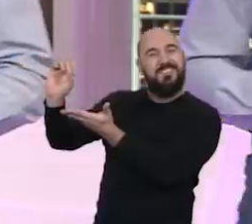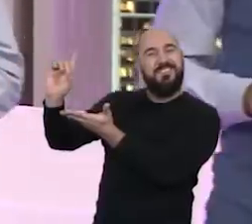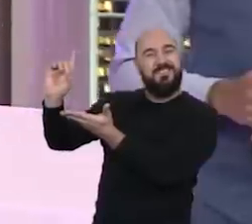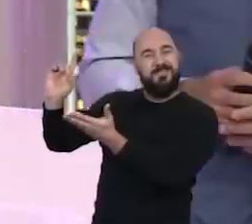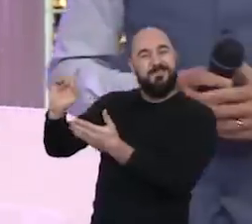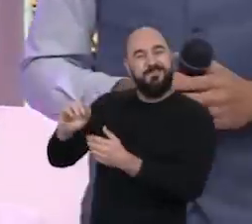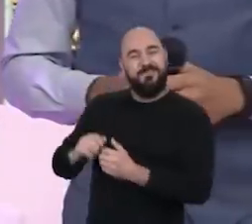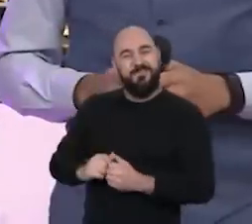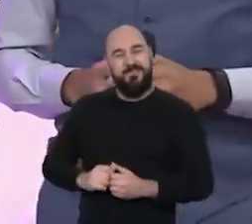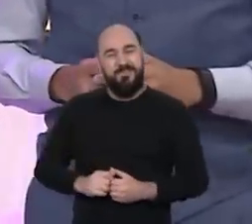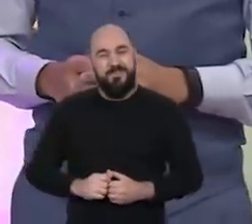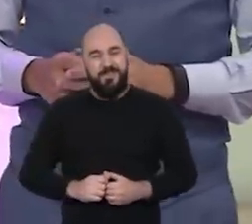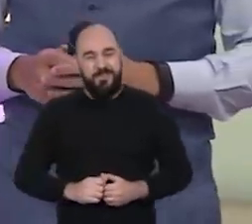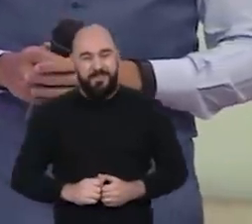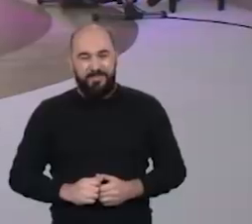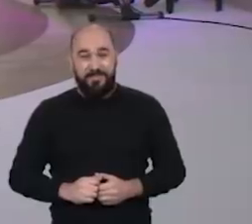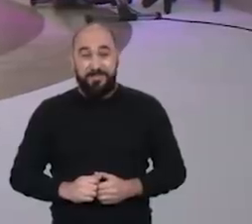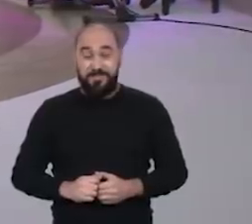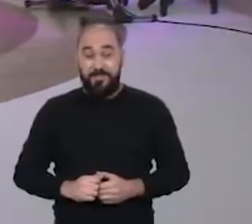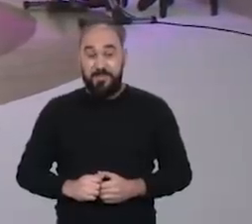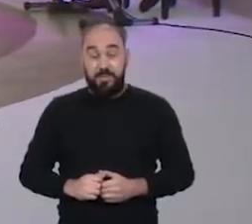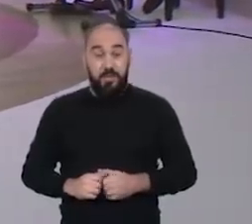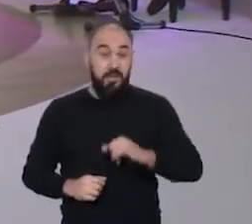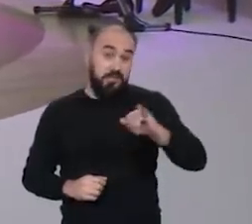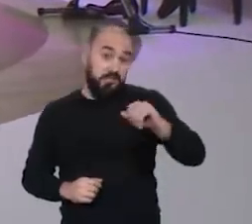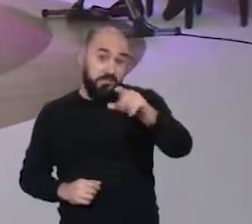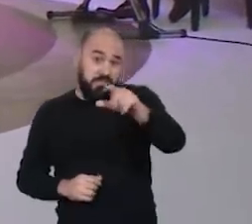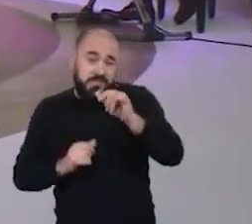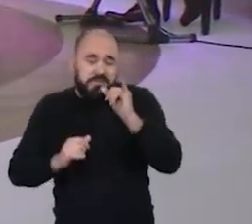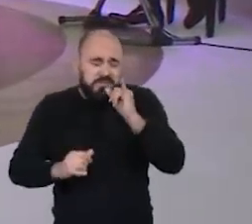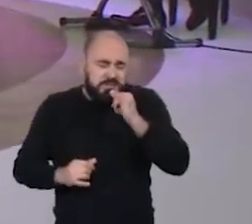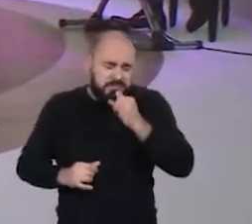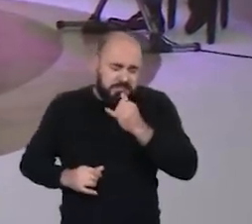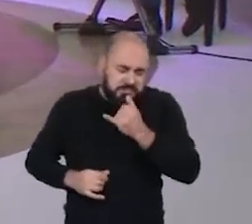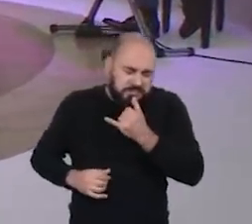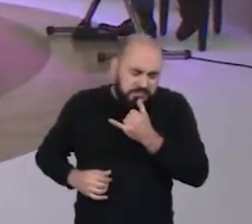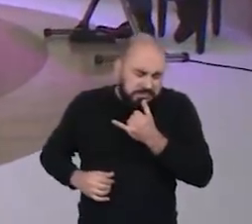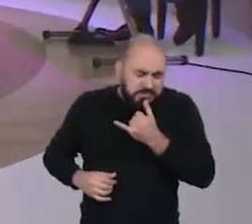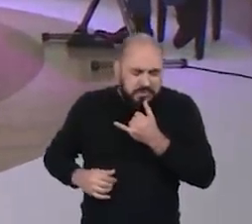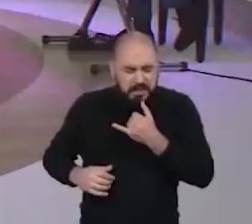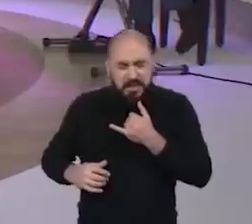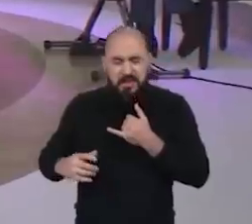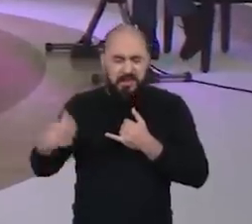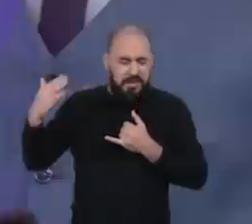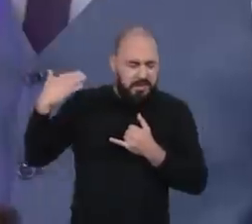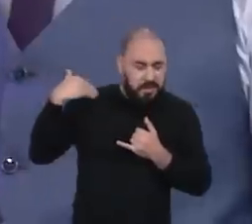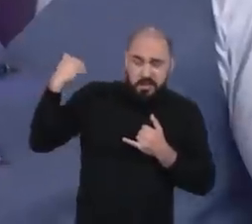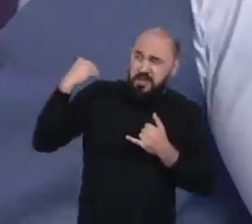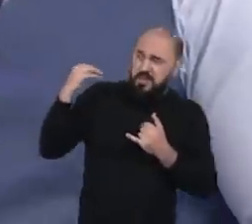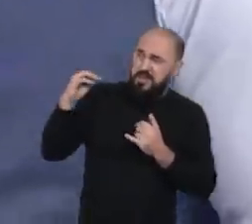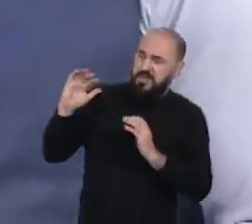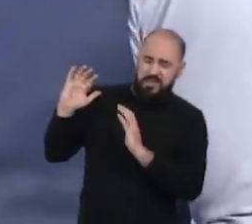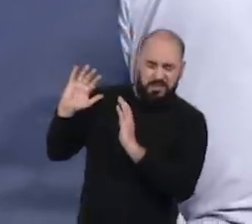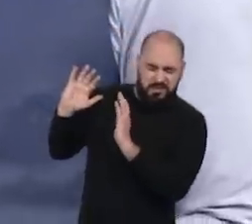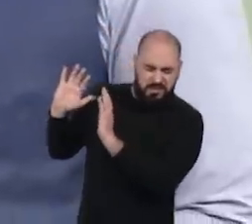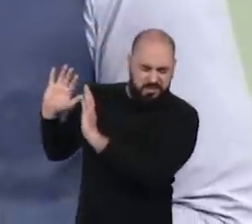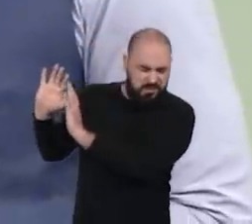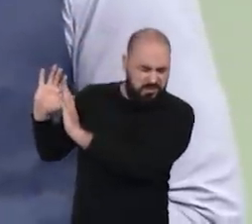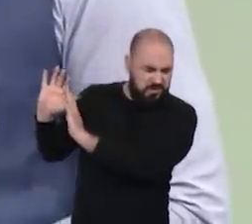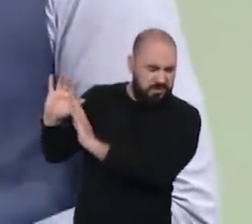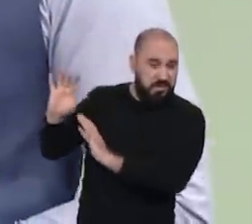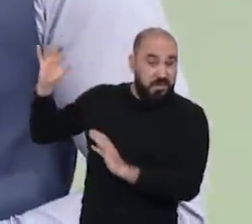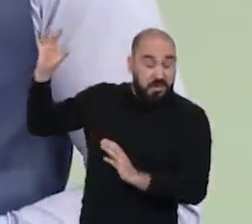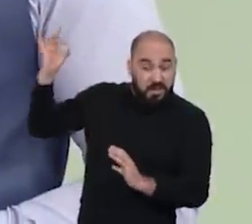Se você anda triste e resiste, diz não